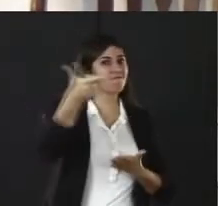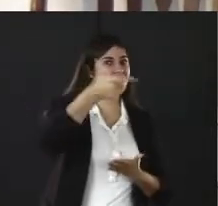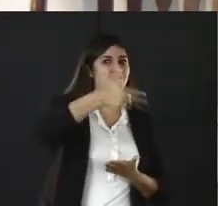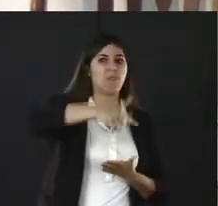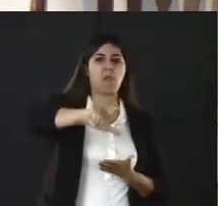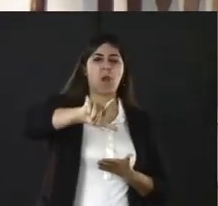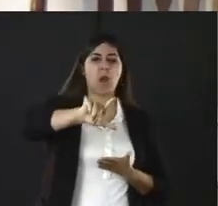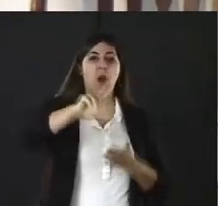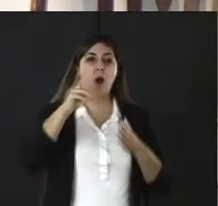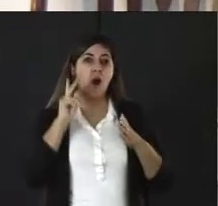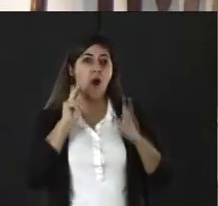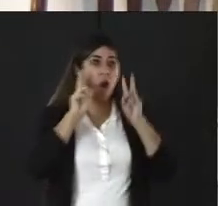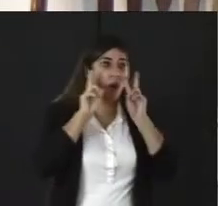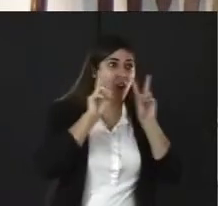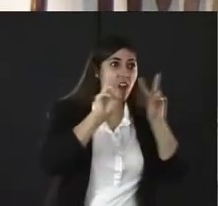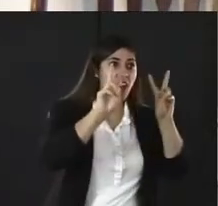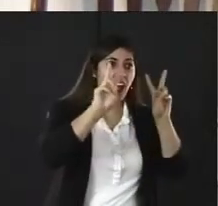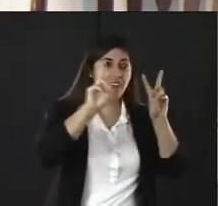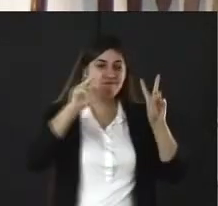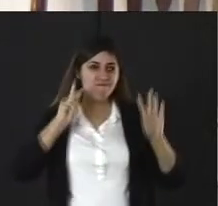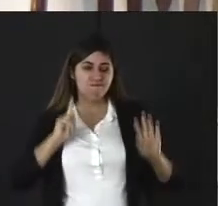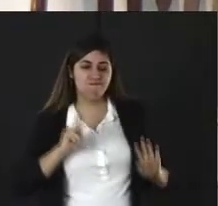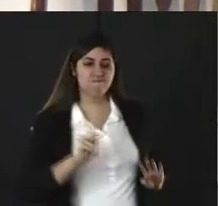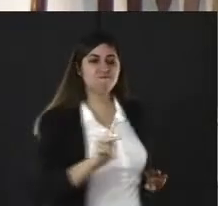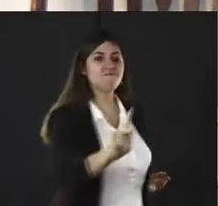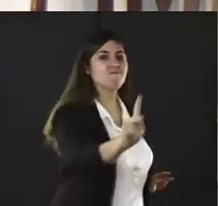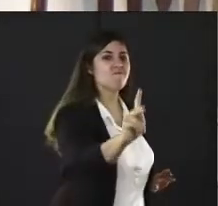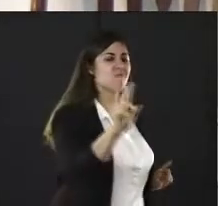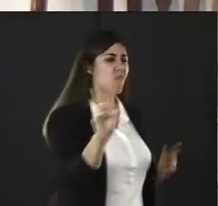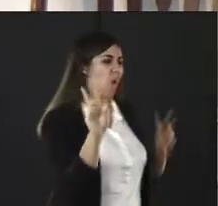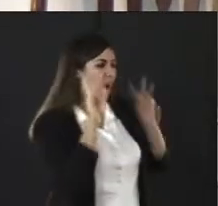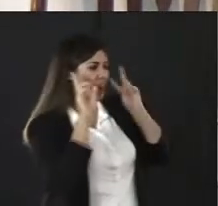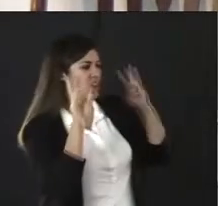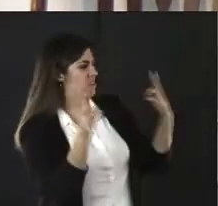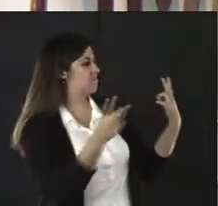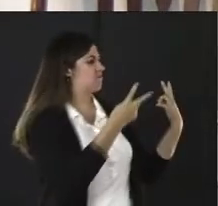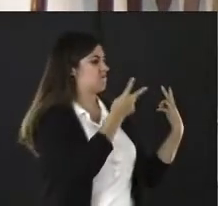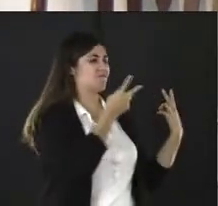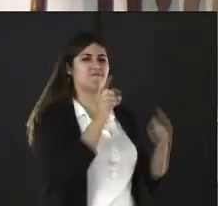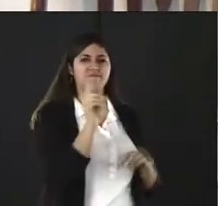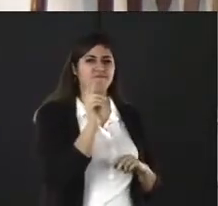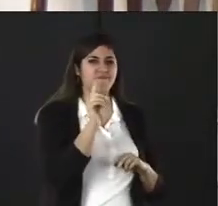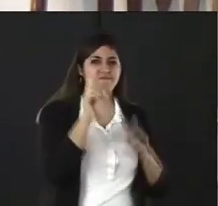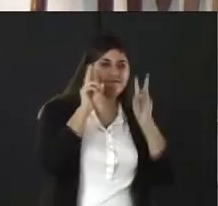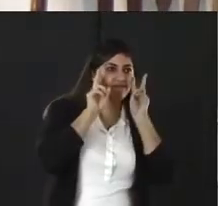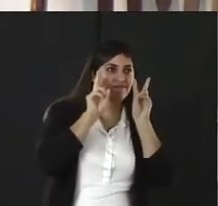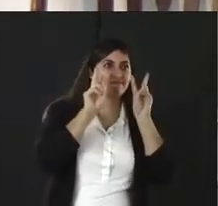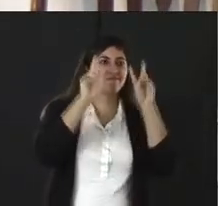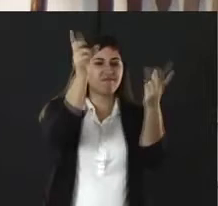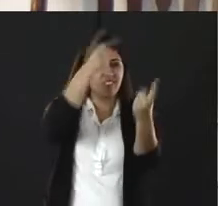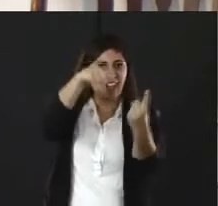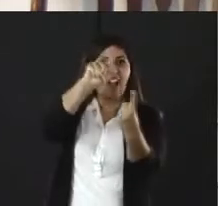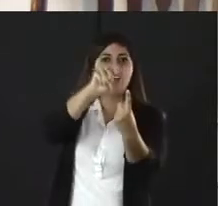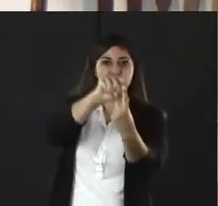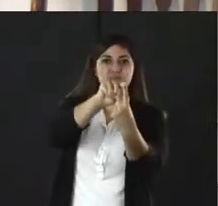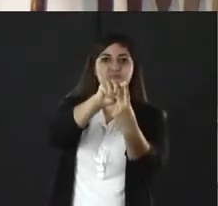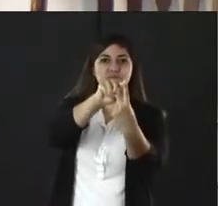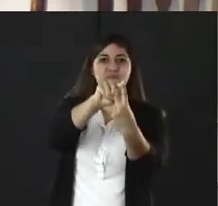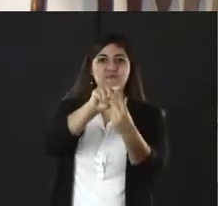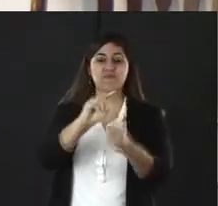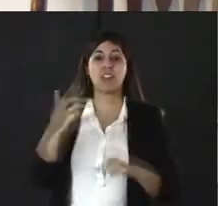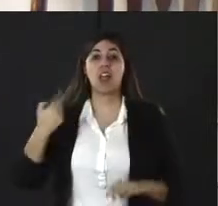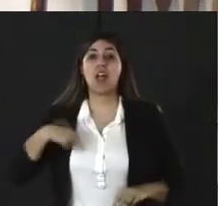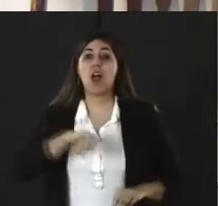não olhar para trás faz muito sentido com que nós vamos pensar nessa manhã nós falaríamos